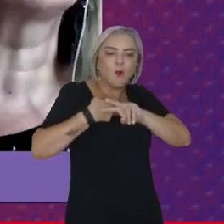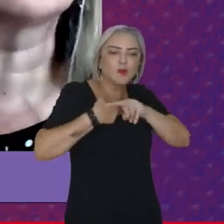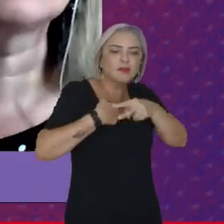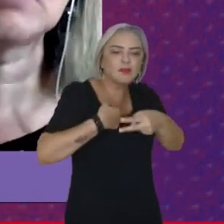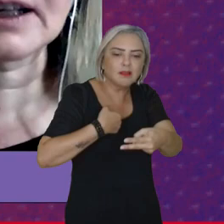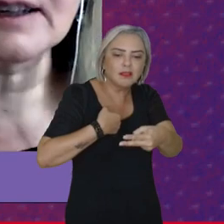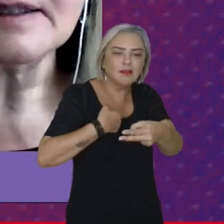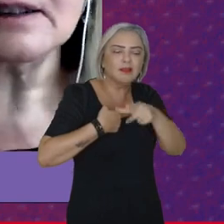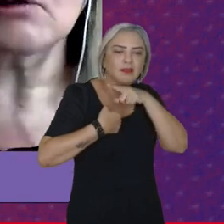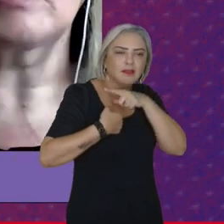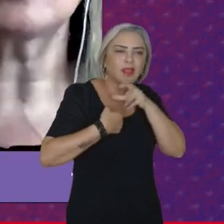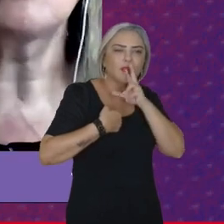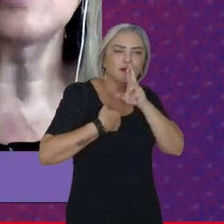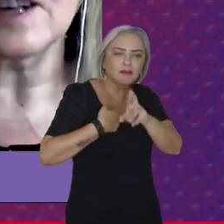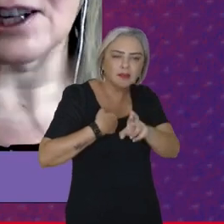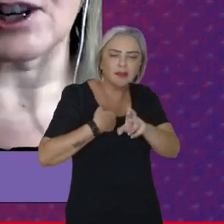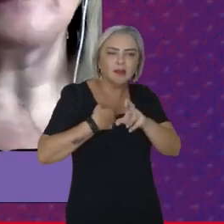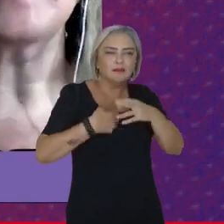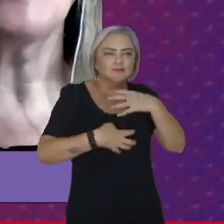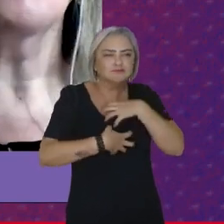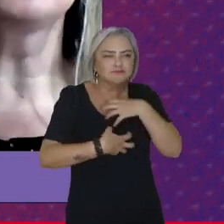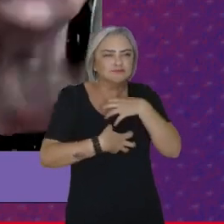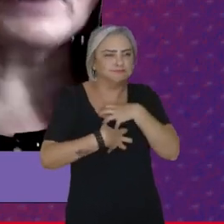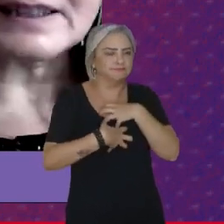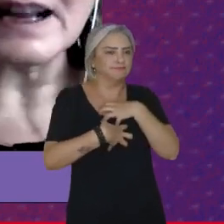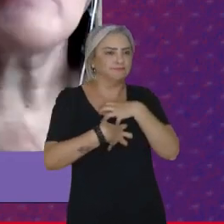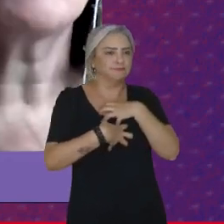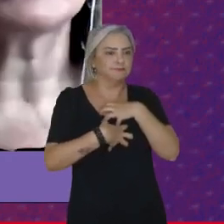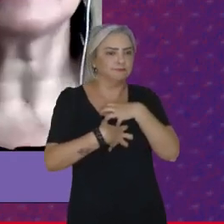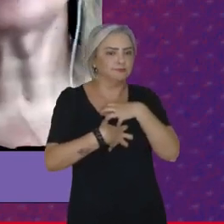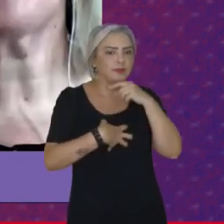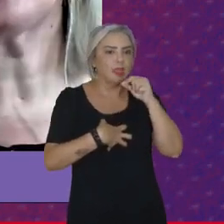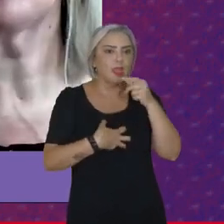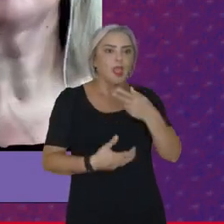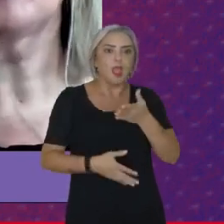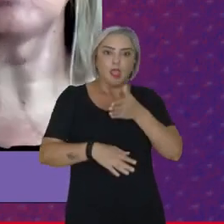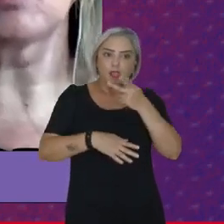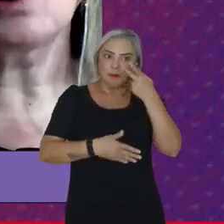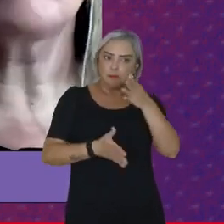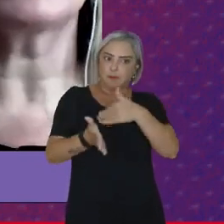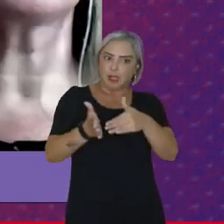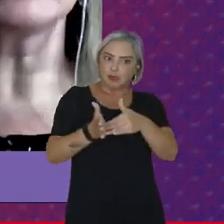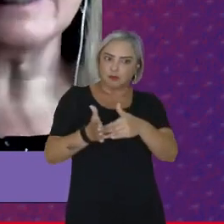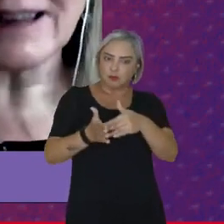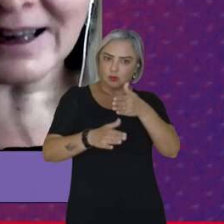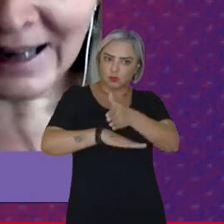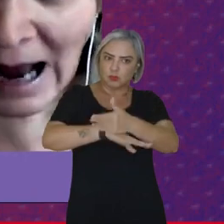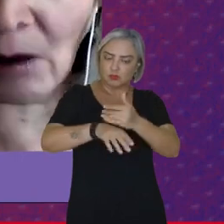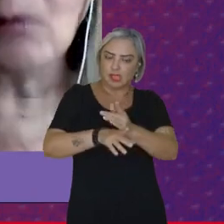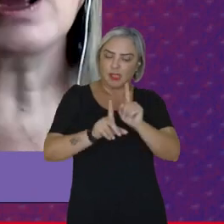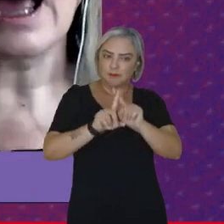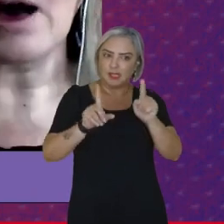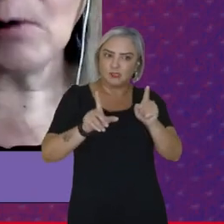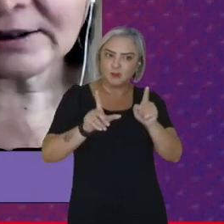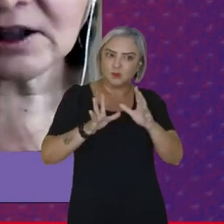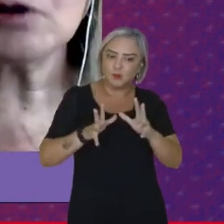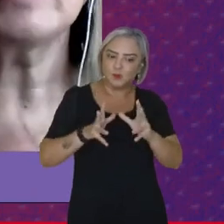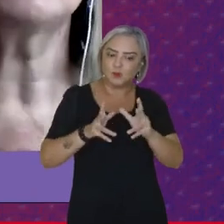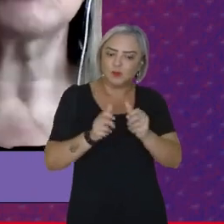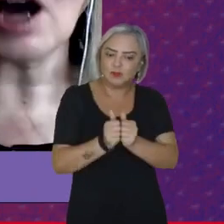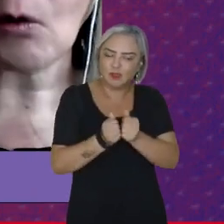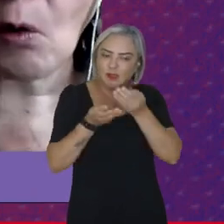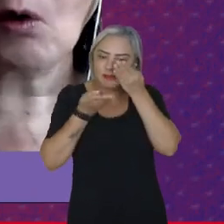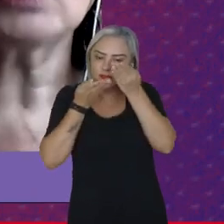está resultando naqueles sintomas. Ou seja, o universal é o acesso para todo mundo, mas o integral é